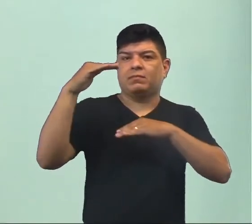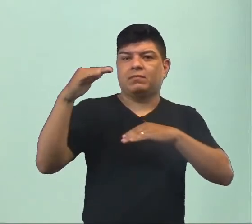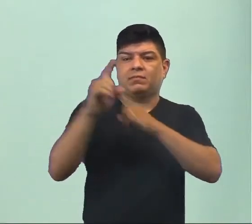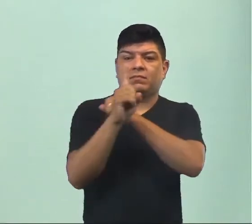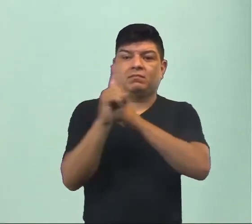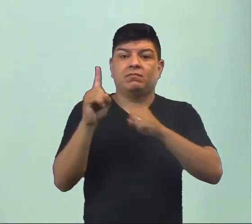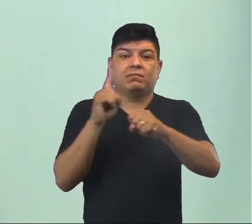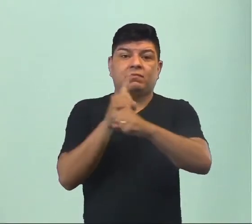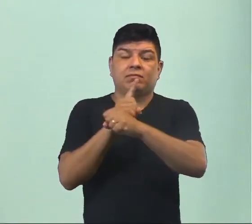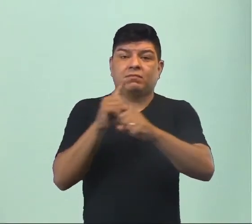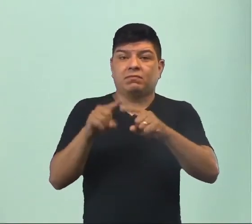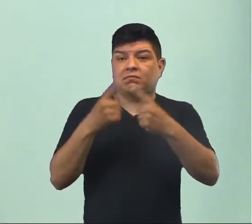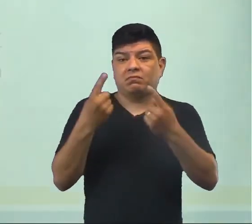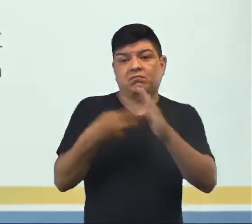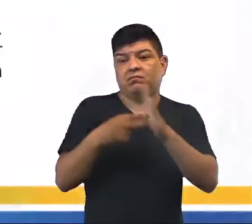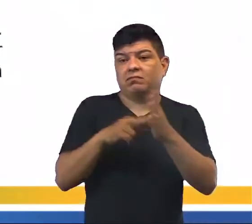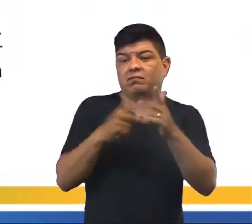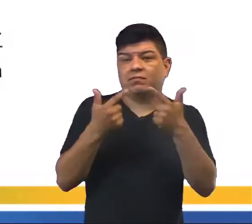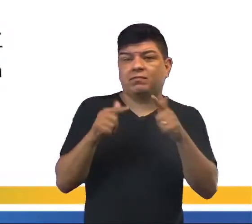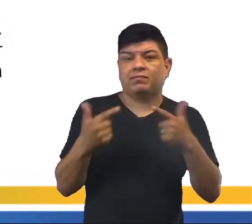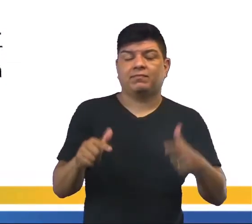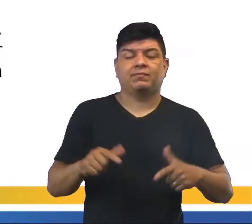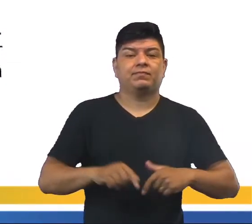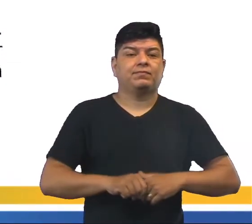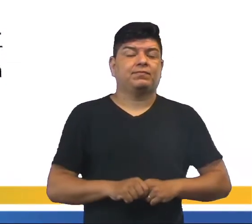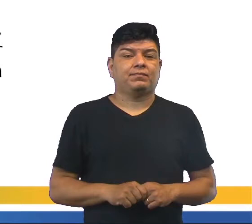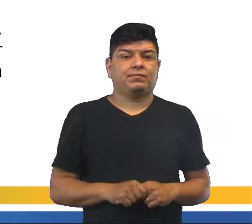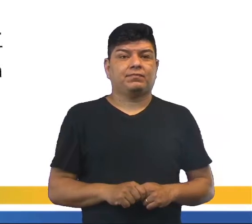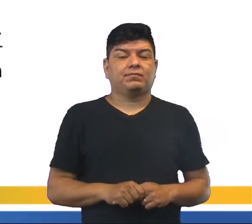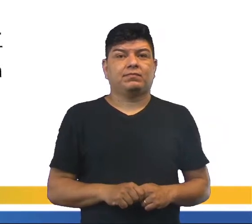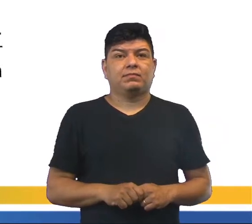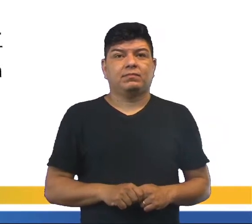mesmo não fazendo nenhum sentido.